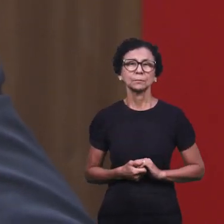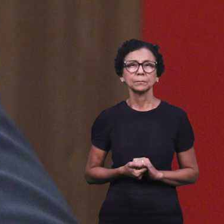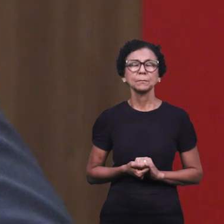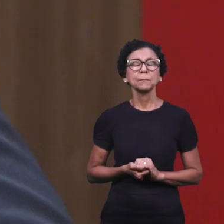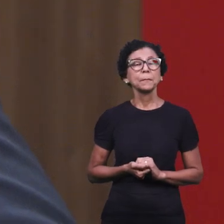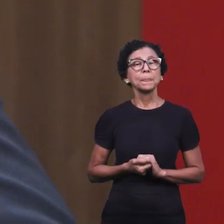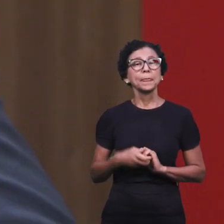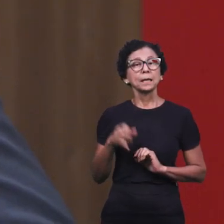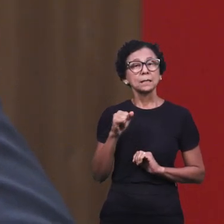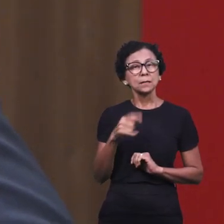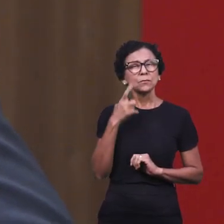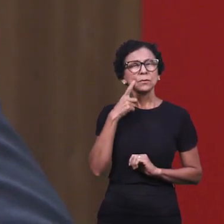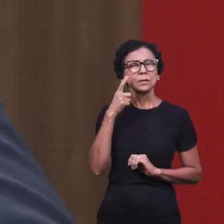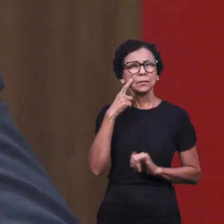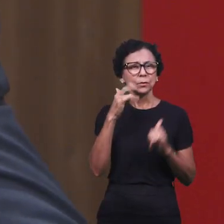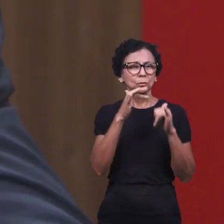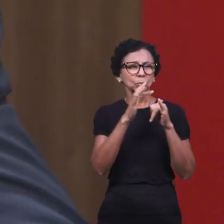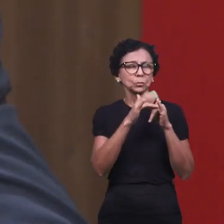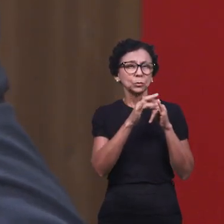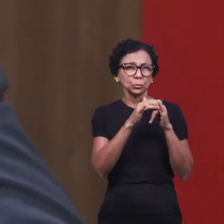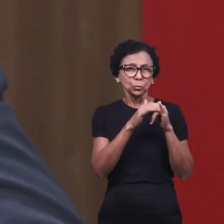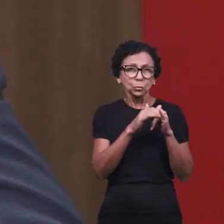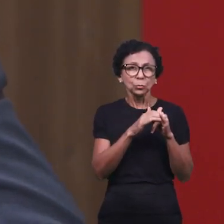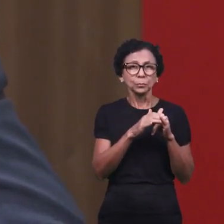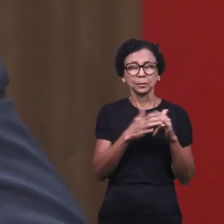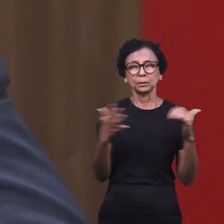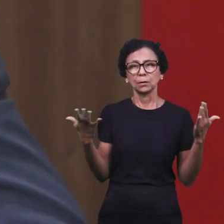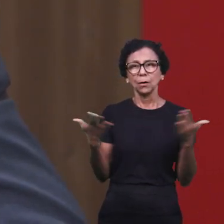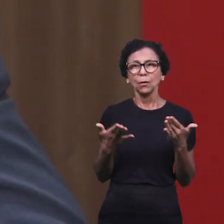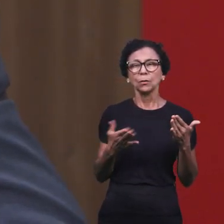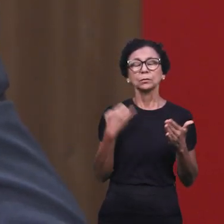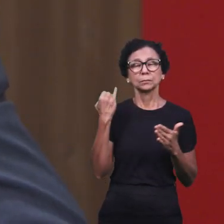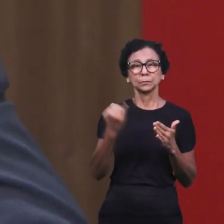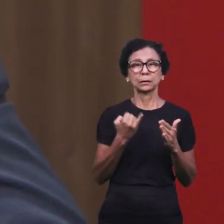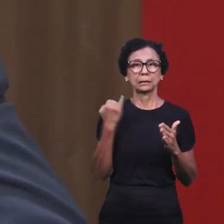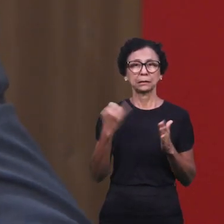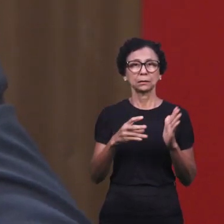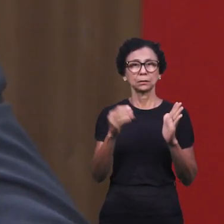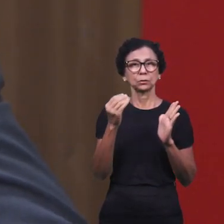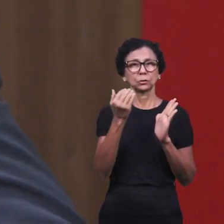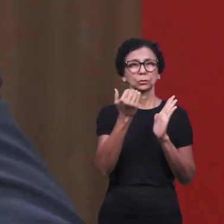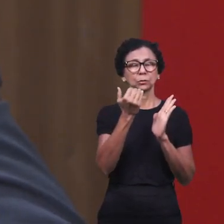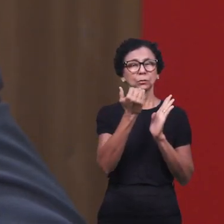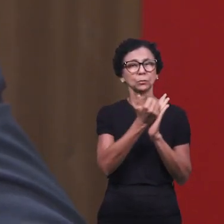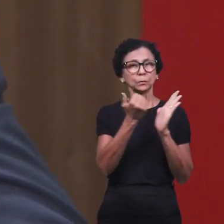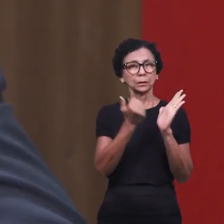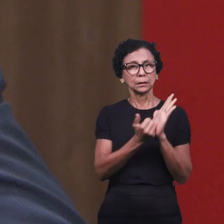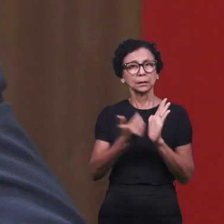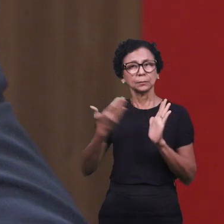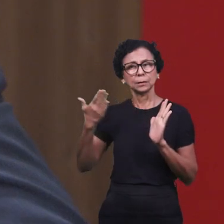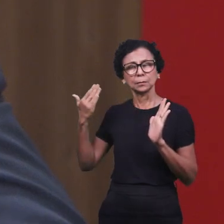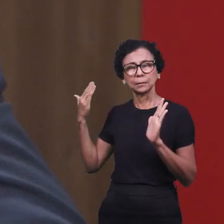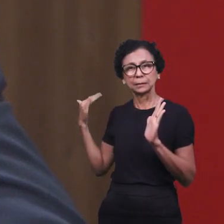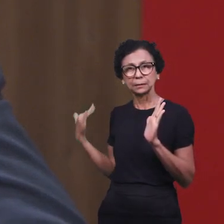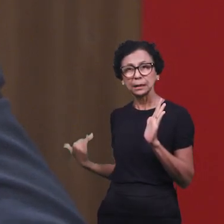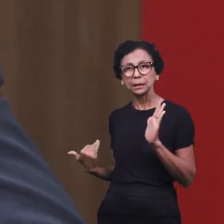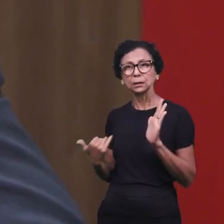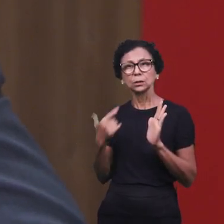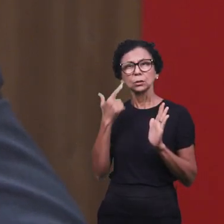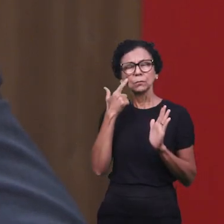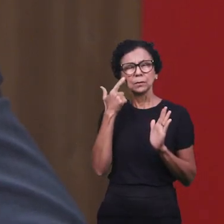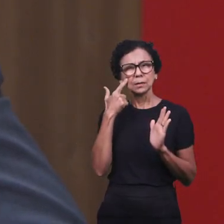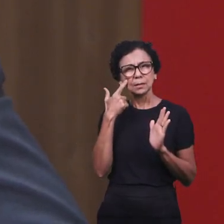episódio, é muito importante que você assista o anterior para que seja contextualizado com aquilo que nós vamos discutir